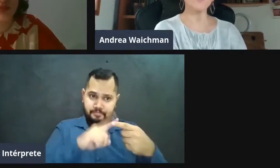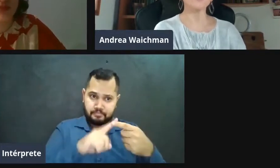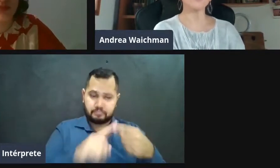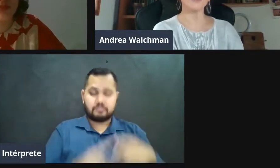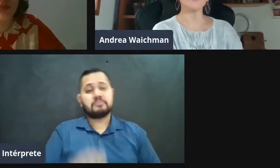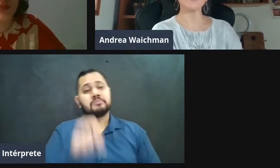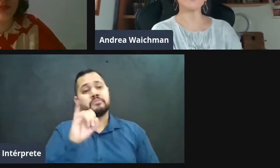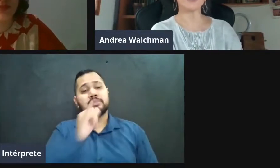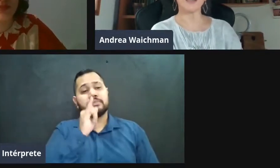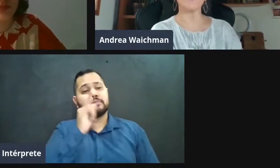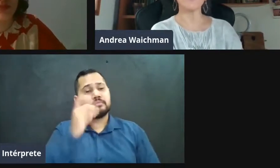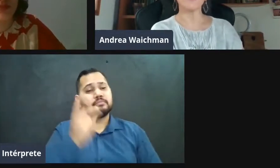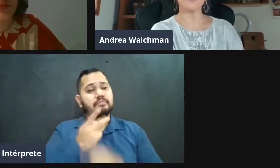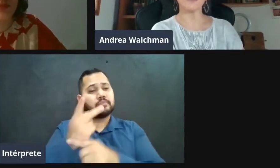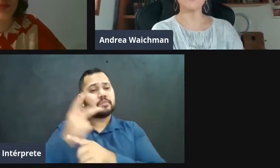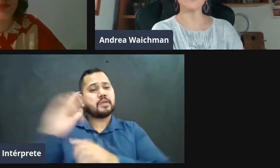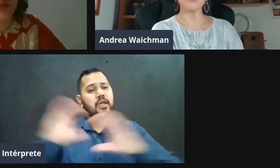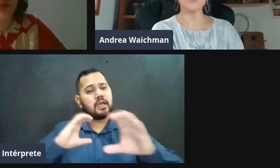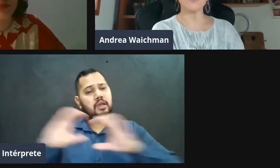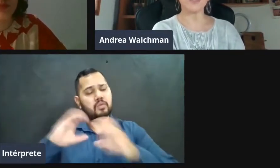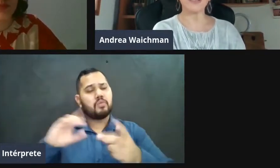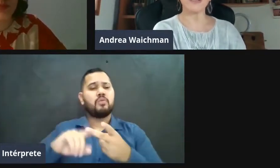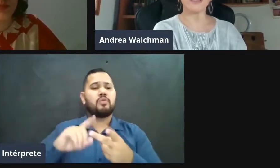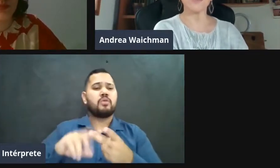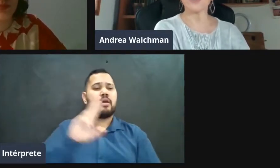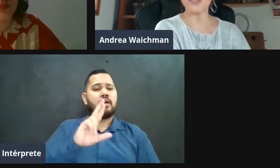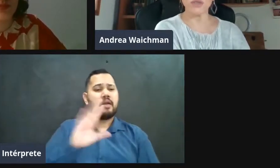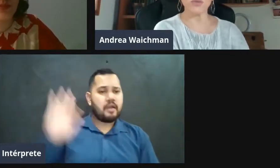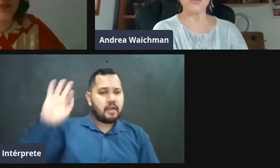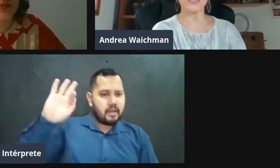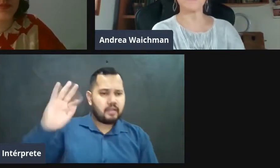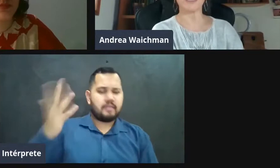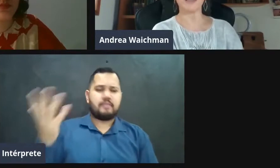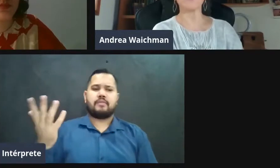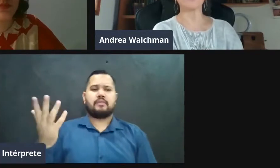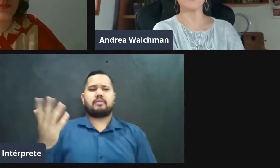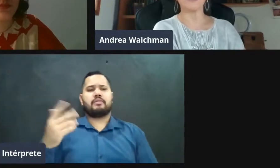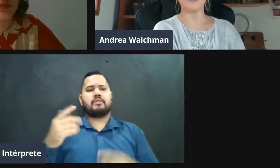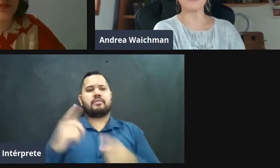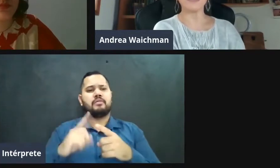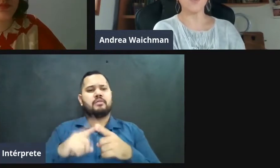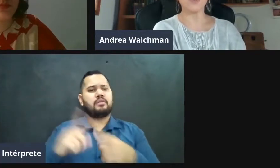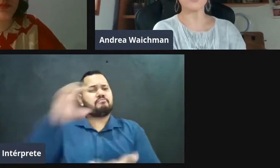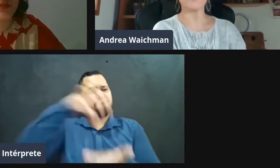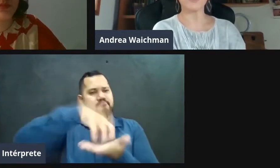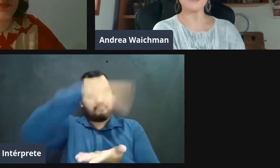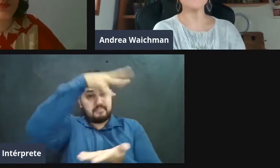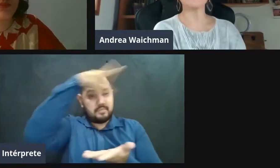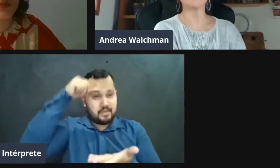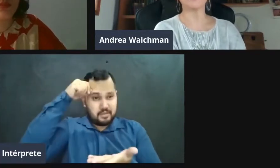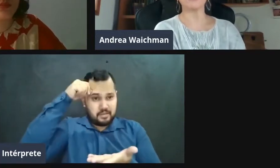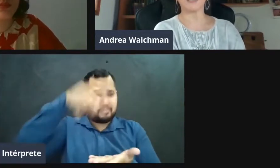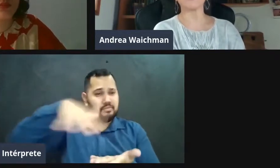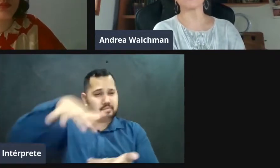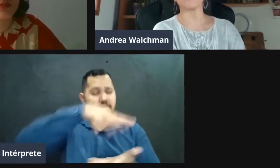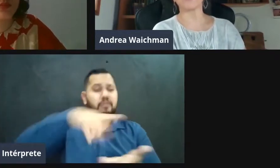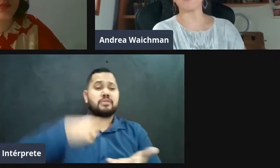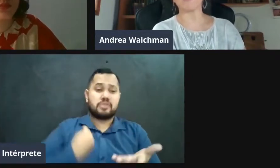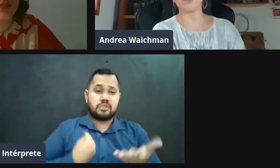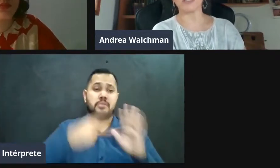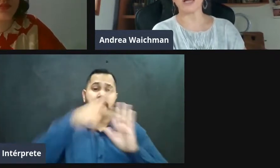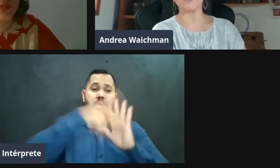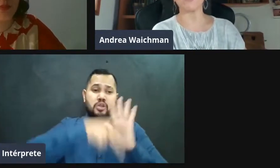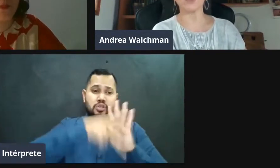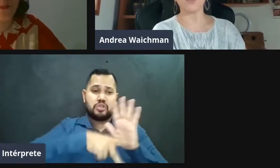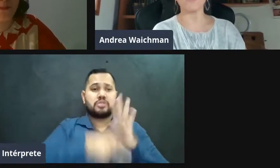ver recursos de renúncia fiscal do Distrito Industrial de Manaus, tem hoje programas prioritários, como o